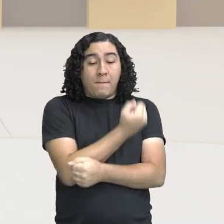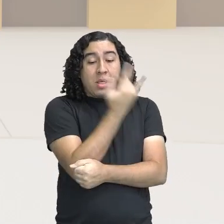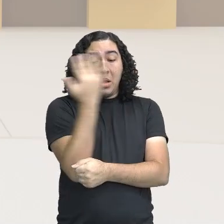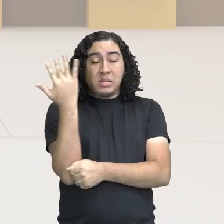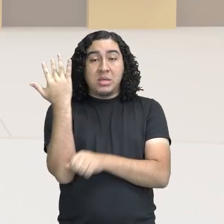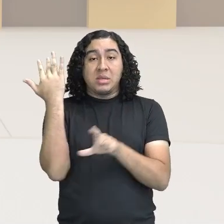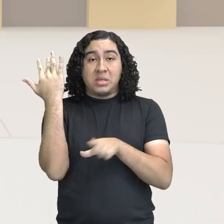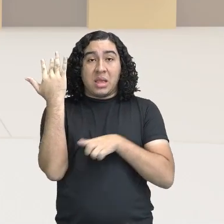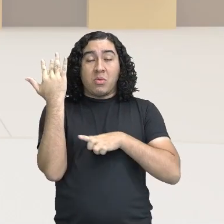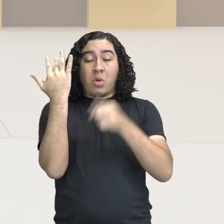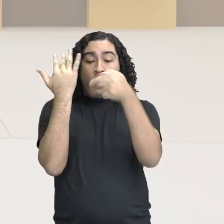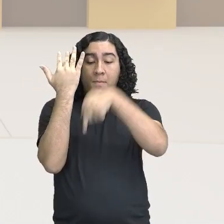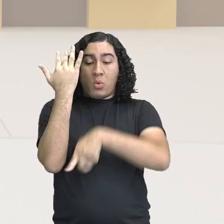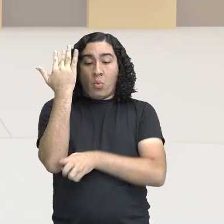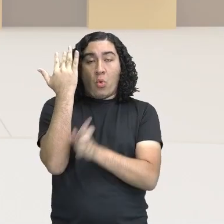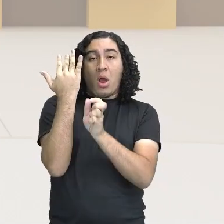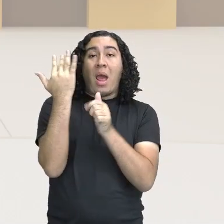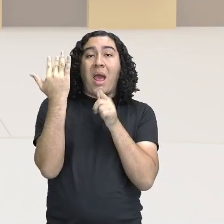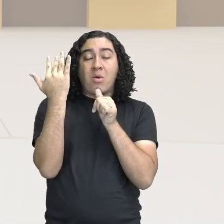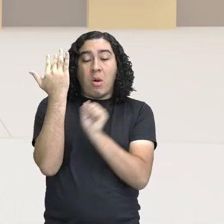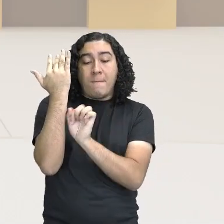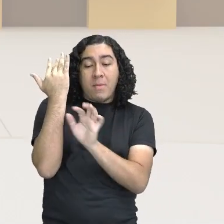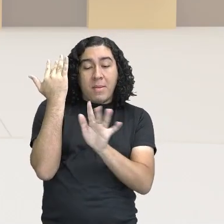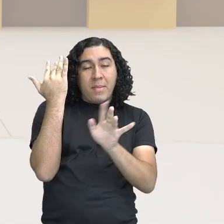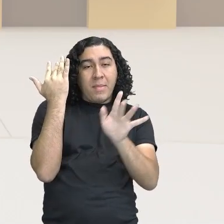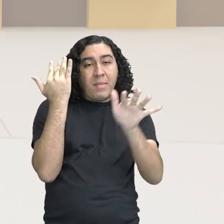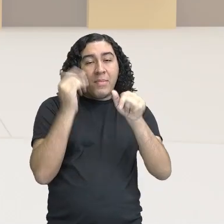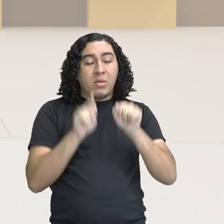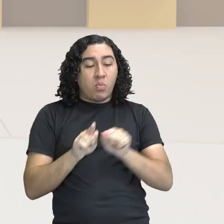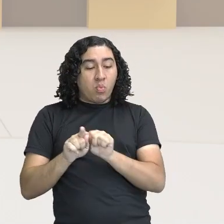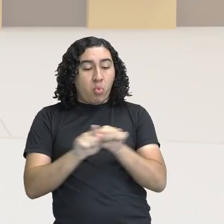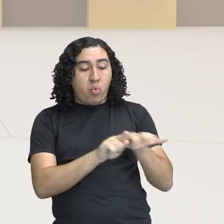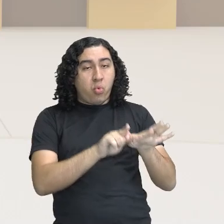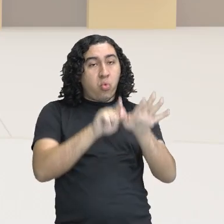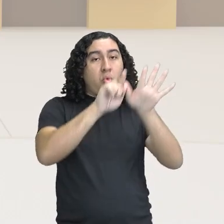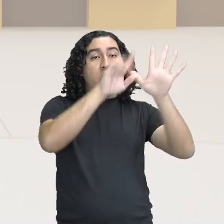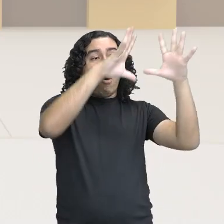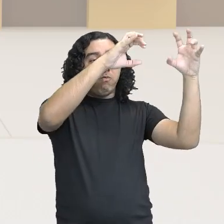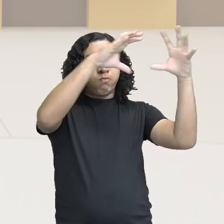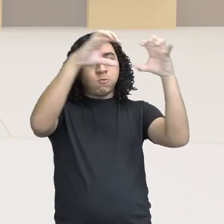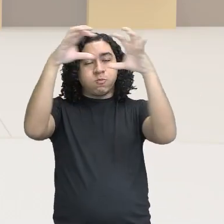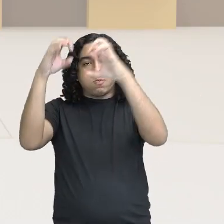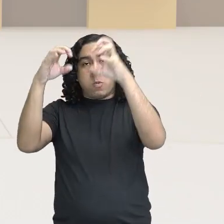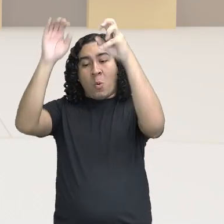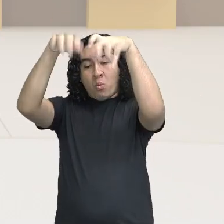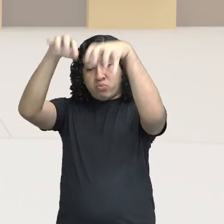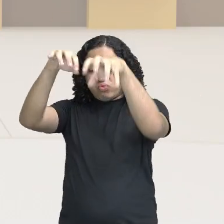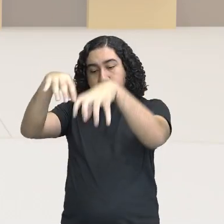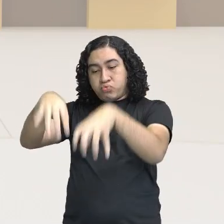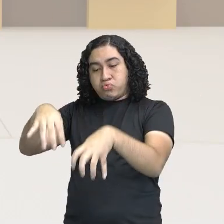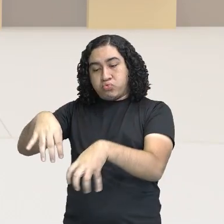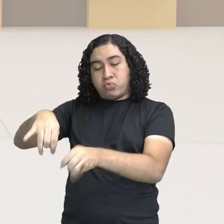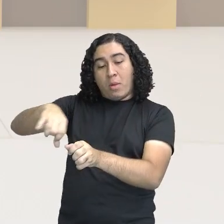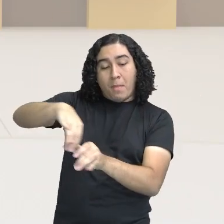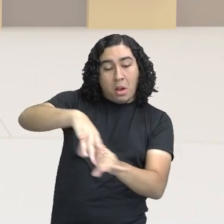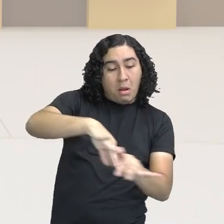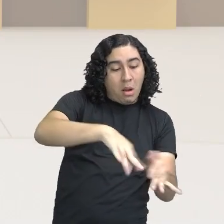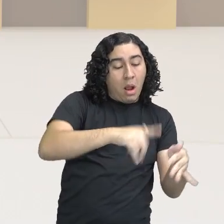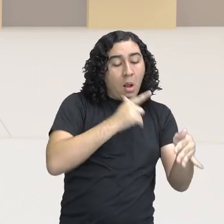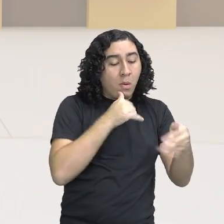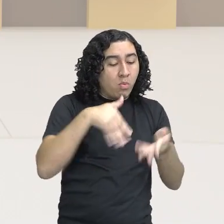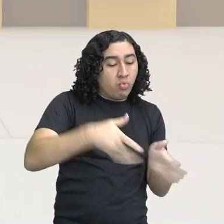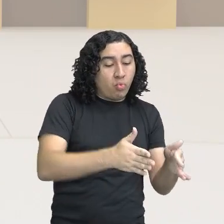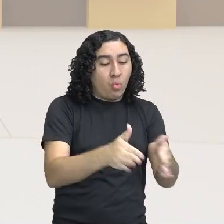transpiração e levar essa água ali para o ar atmosférico. Ela condensa em forma de nuvem e cai de volta na Terra na forma de chuva, né? A sua